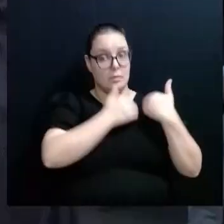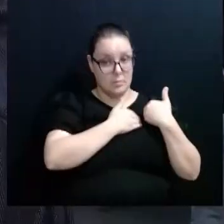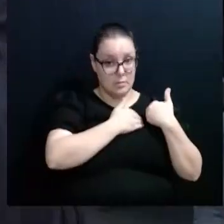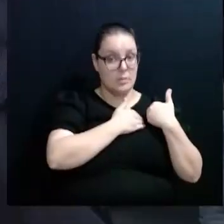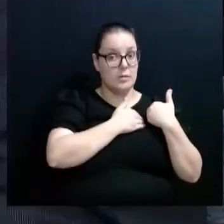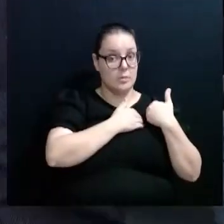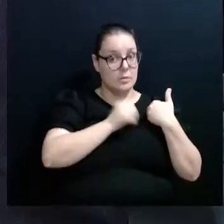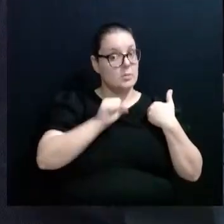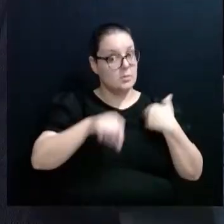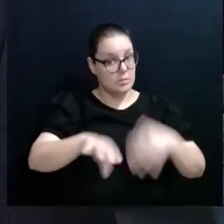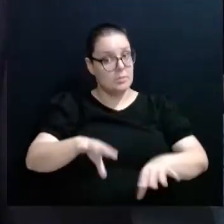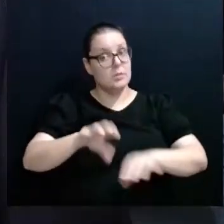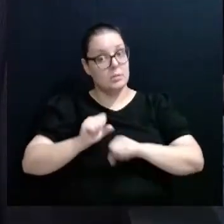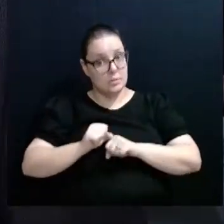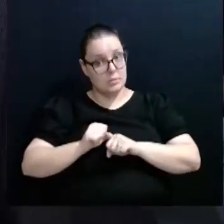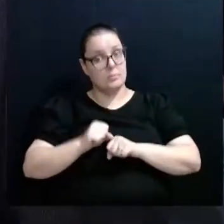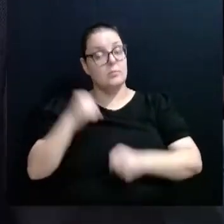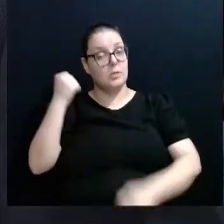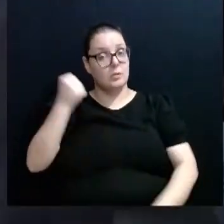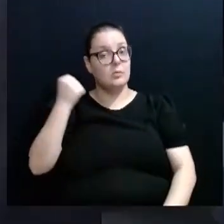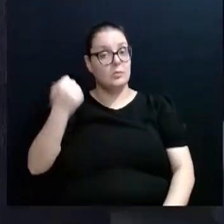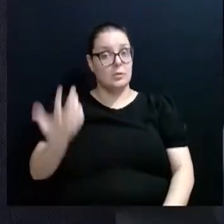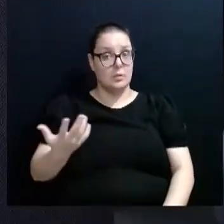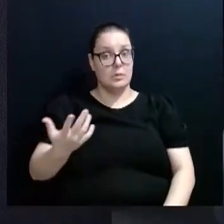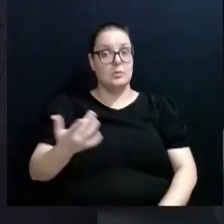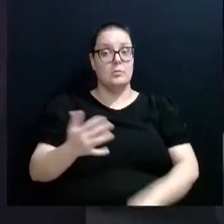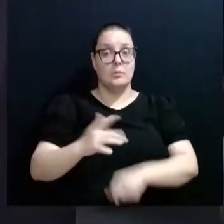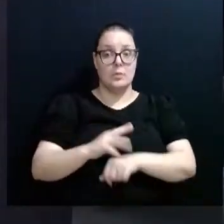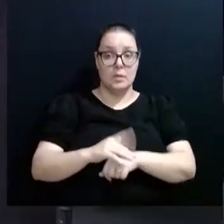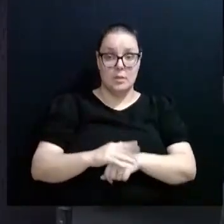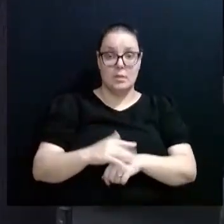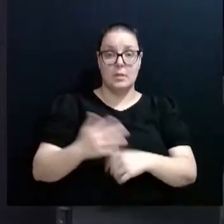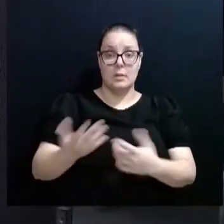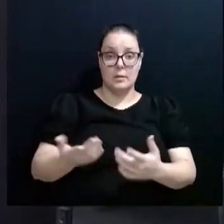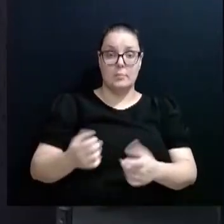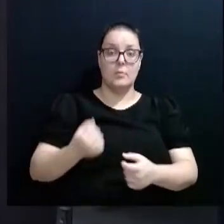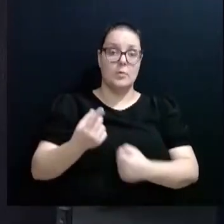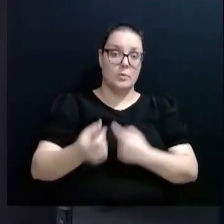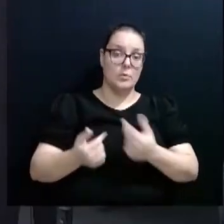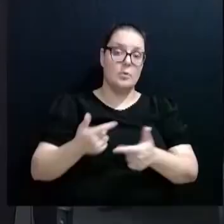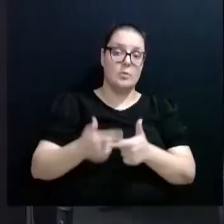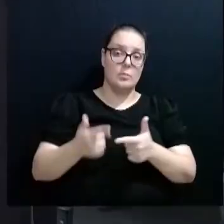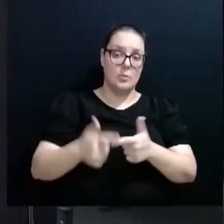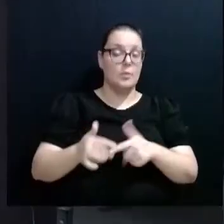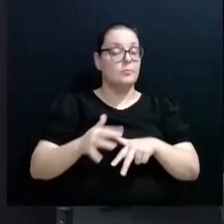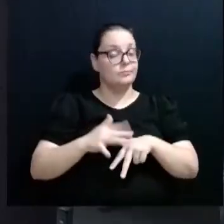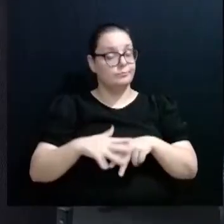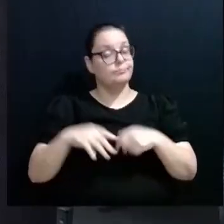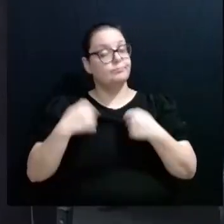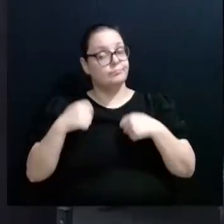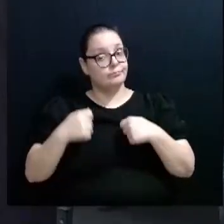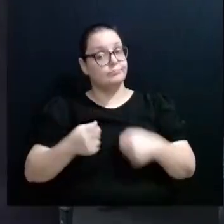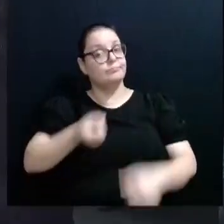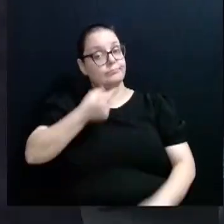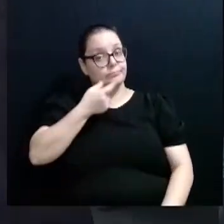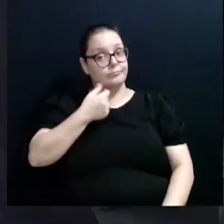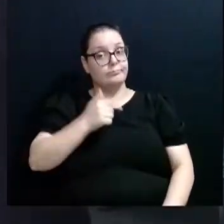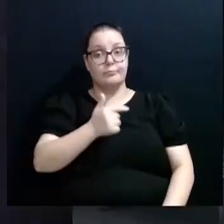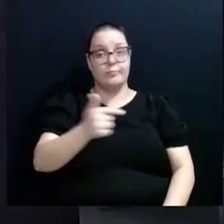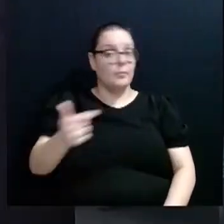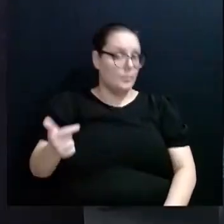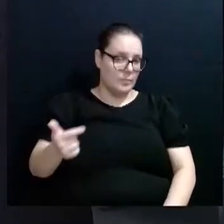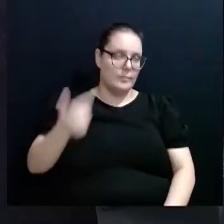responsabilizado por o agravamento de uma enfermidade, de uma doença, algum problema que o paciente precisava daquele medicamento. Evidente que se